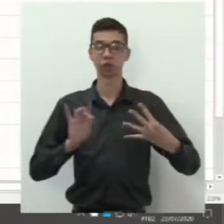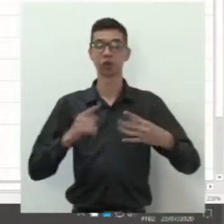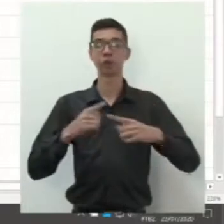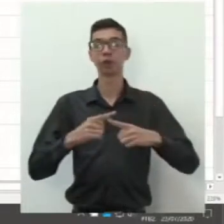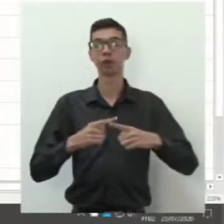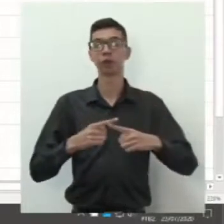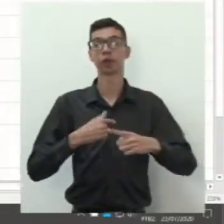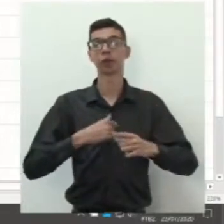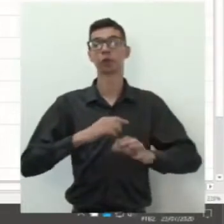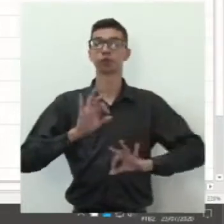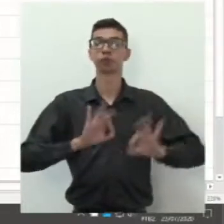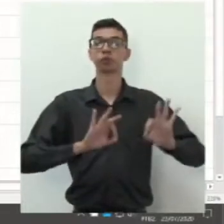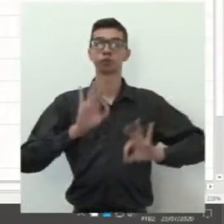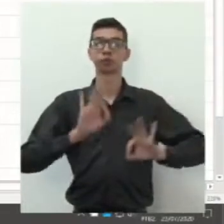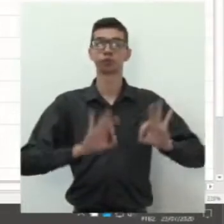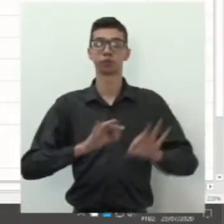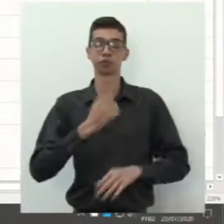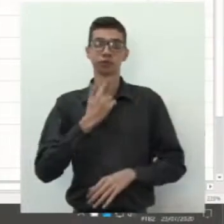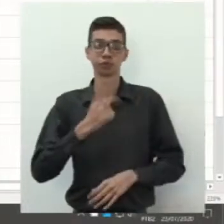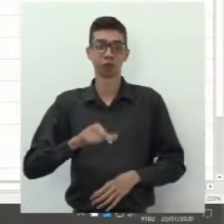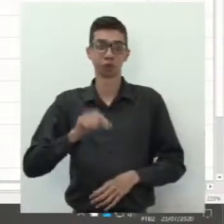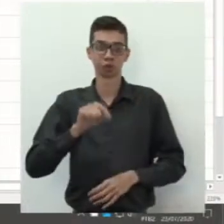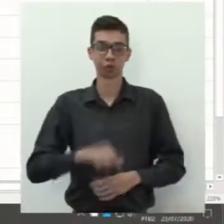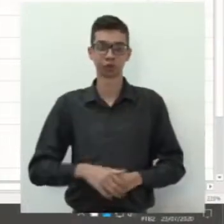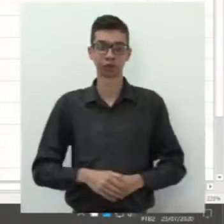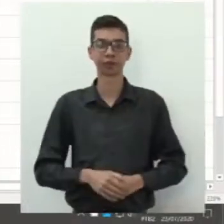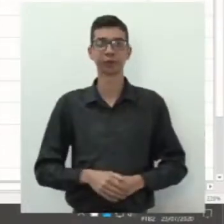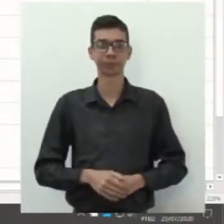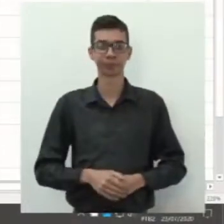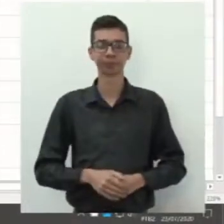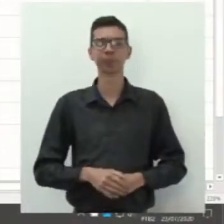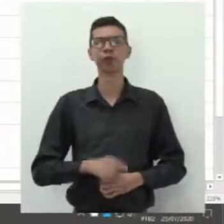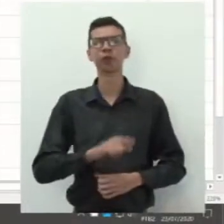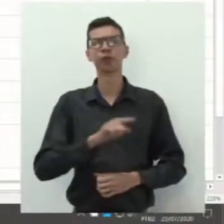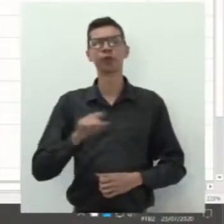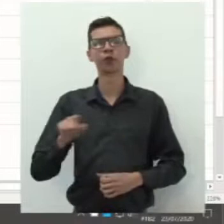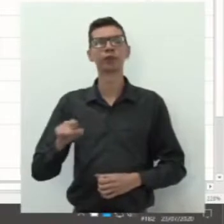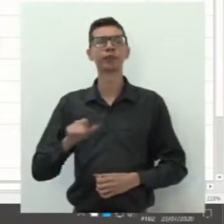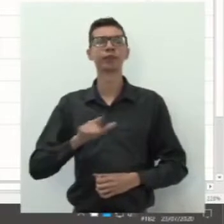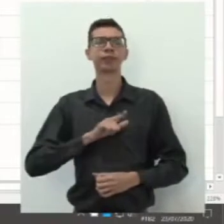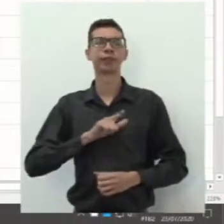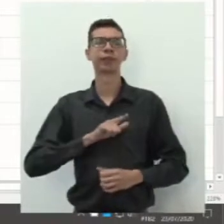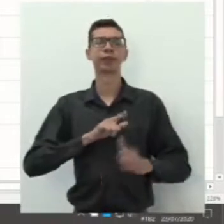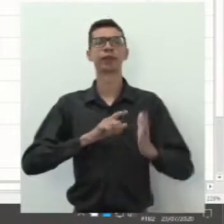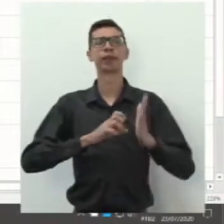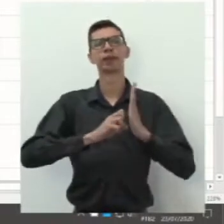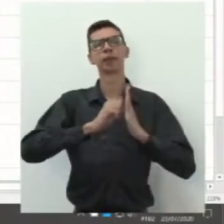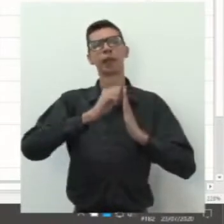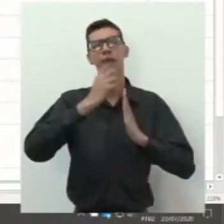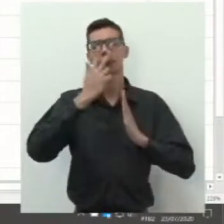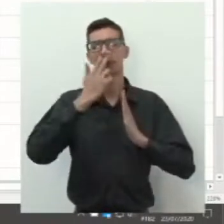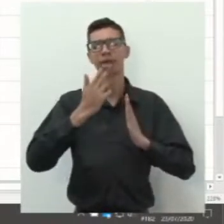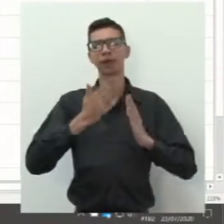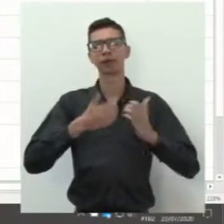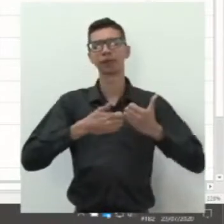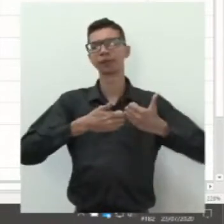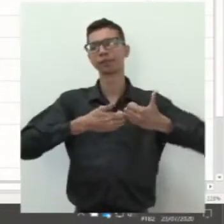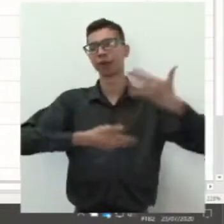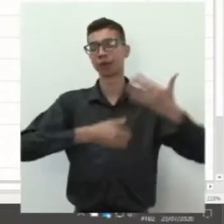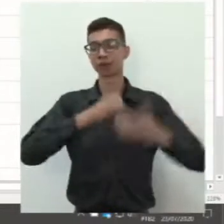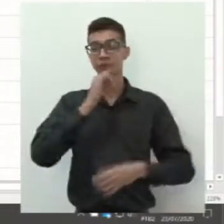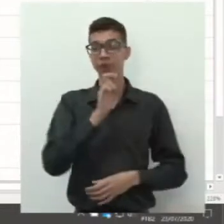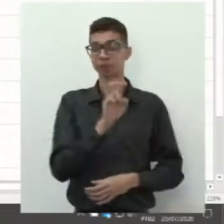nele. Então, se você tem um conjunto de dados muito grande, né, você tem lá 55